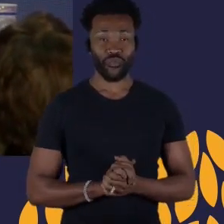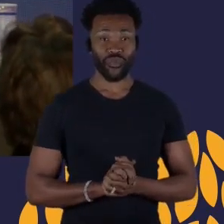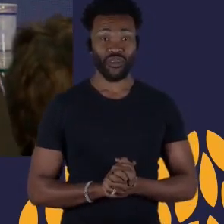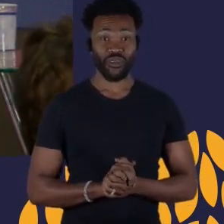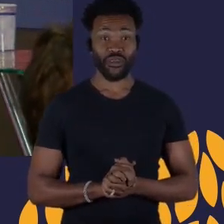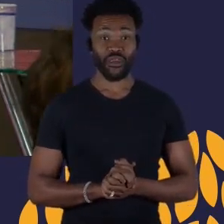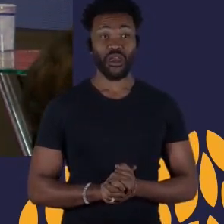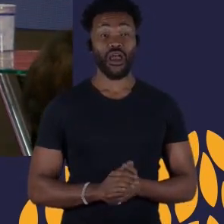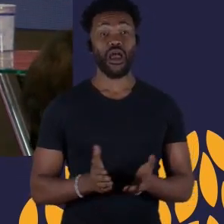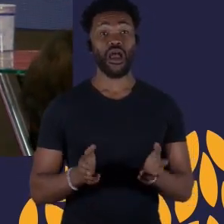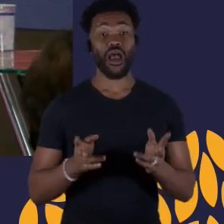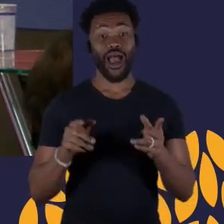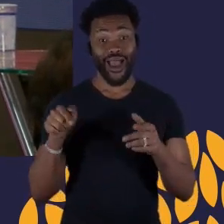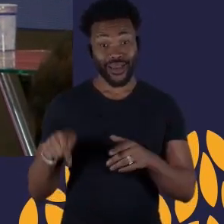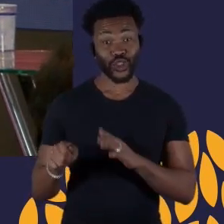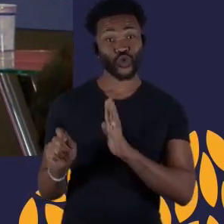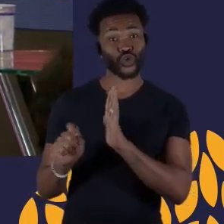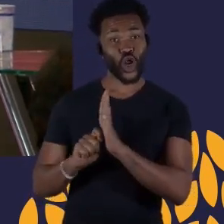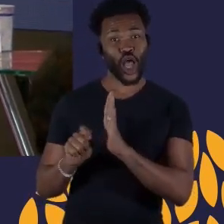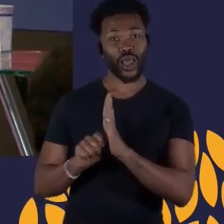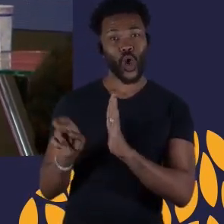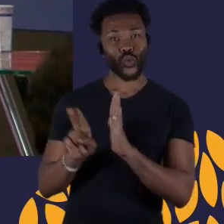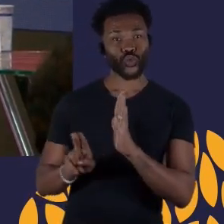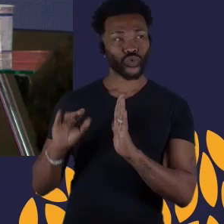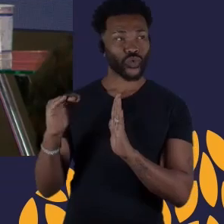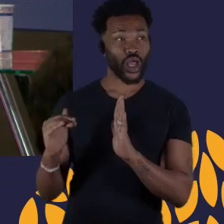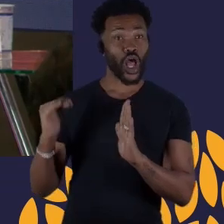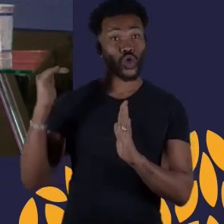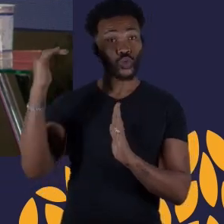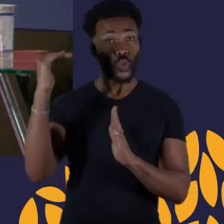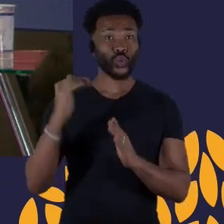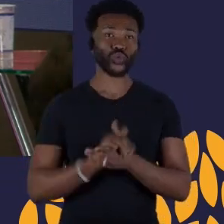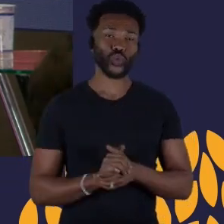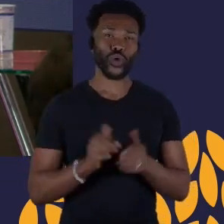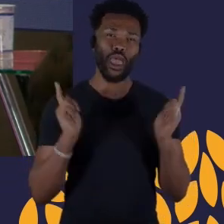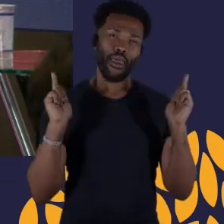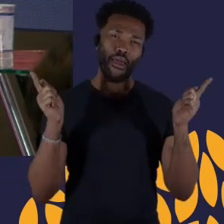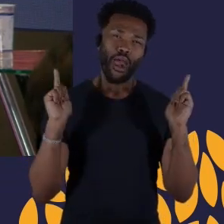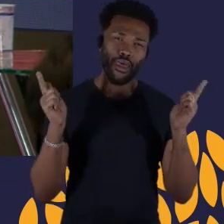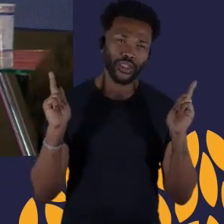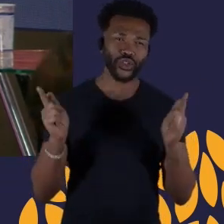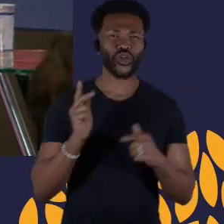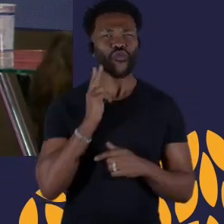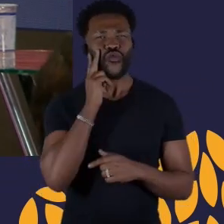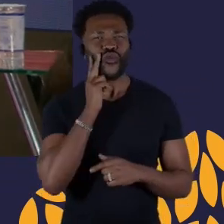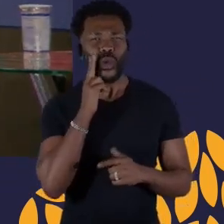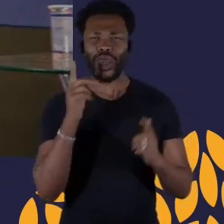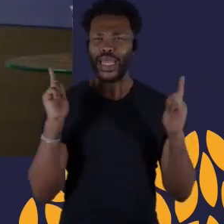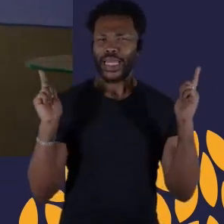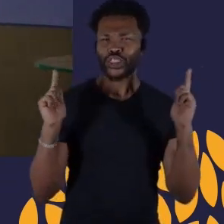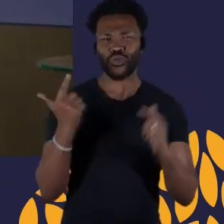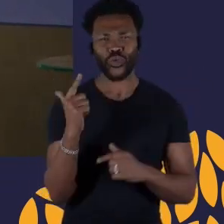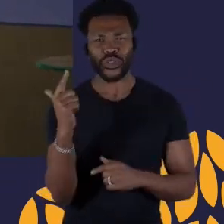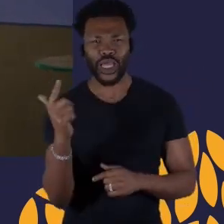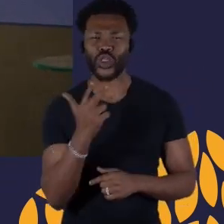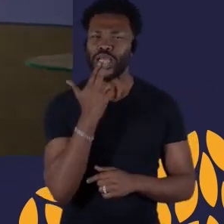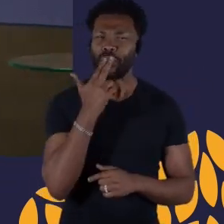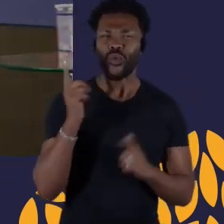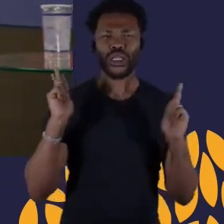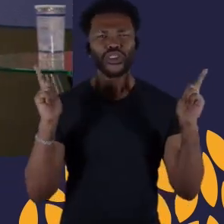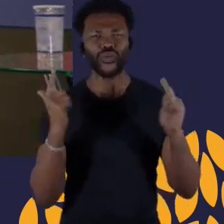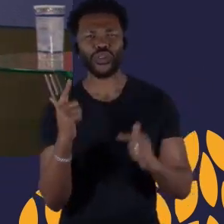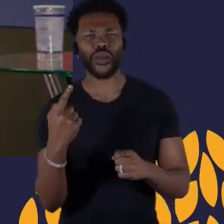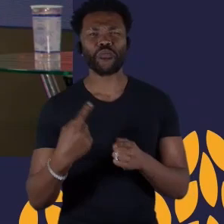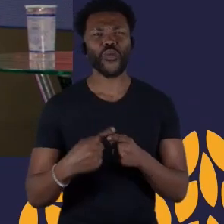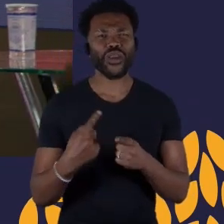Aqui ficou como droga de uso adulto, não recreativo, não tem vinho recreativo, não tem tabaco recreativo, porque